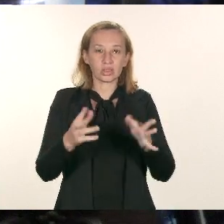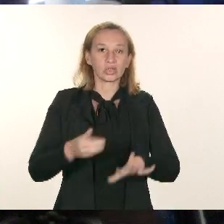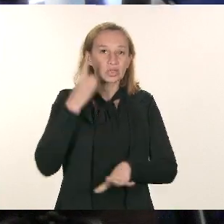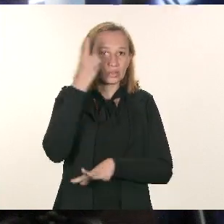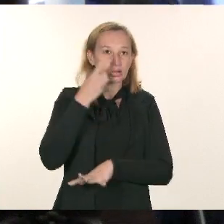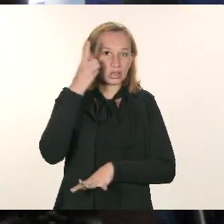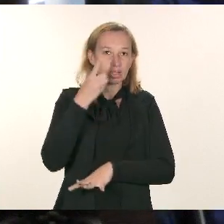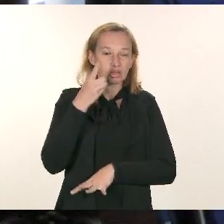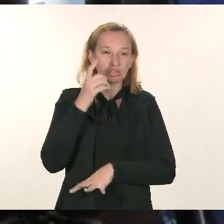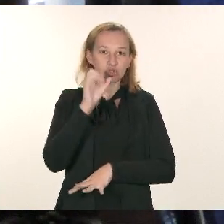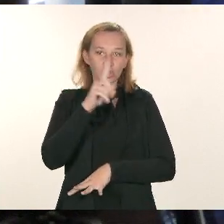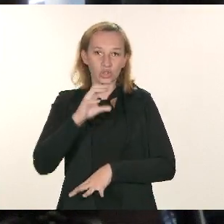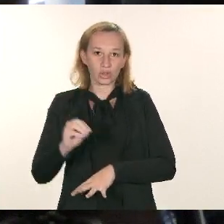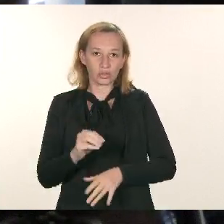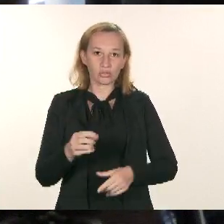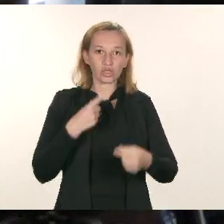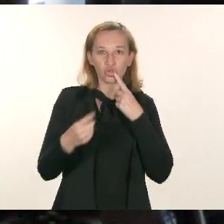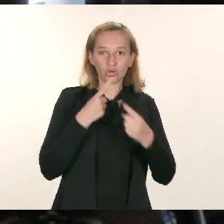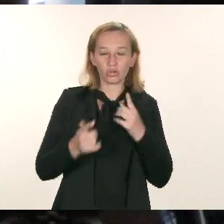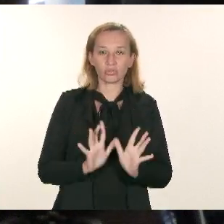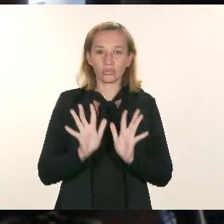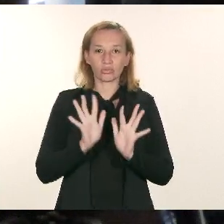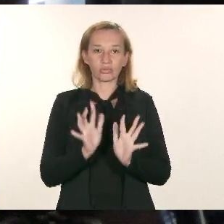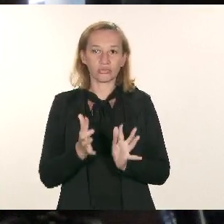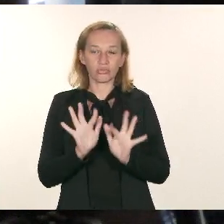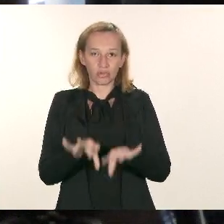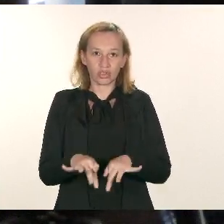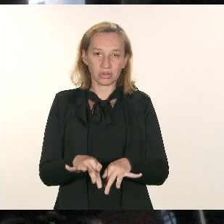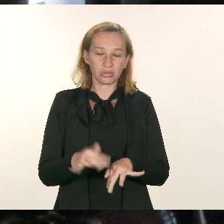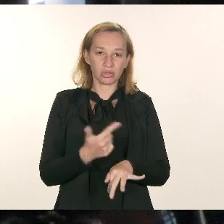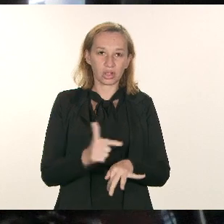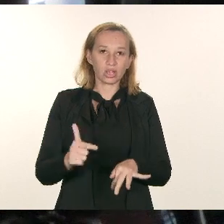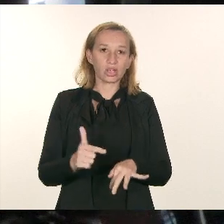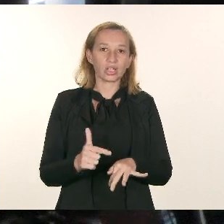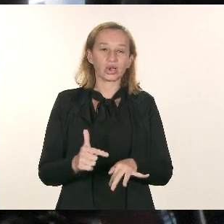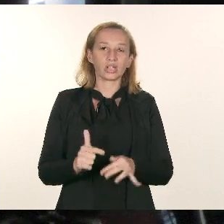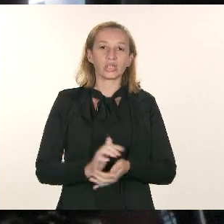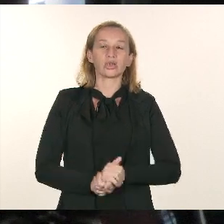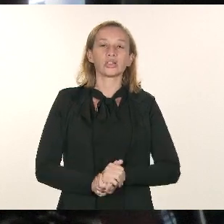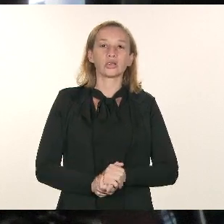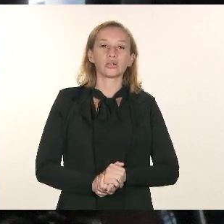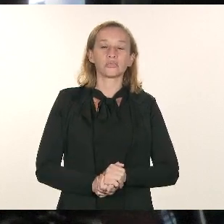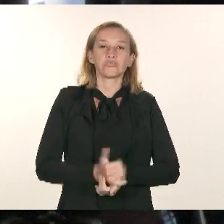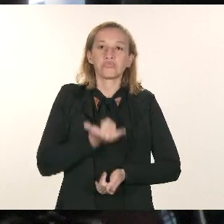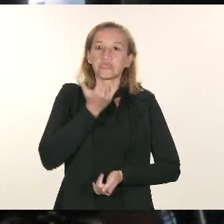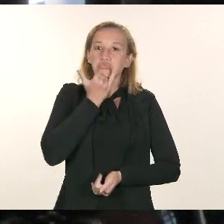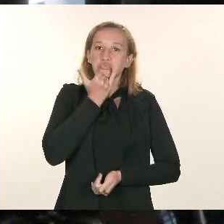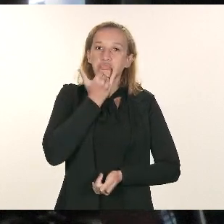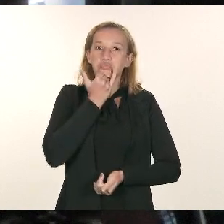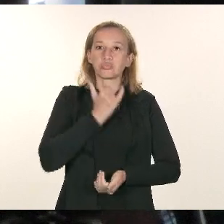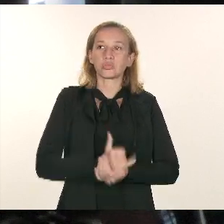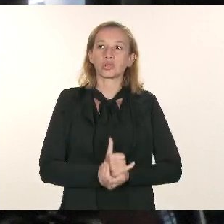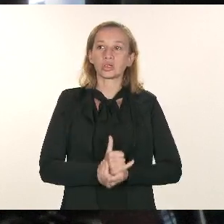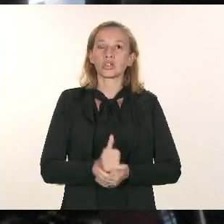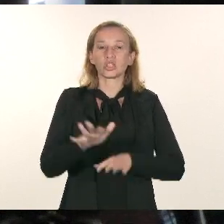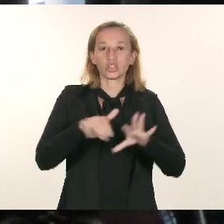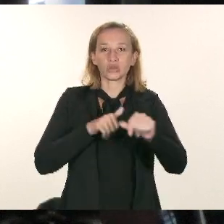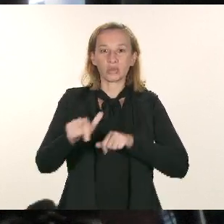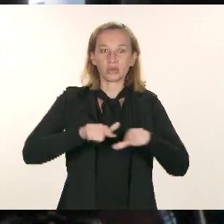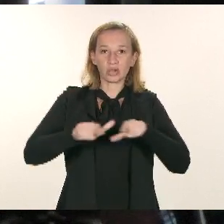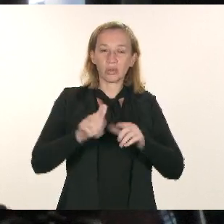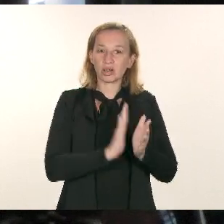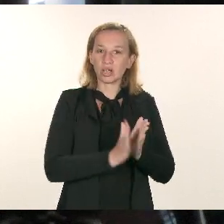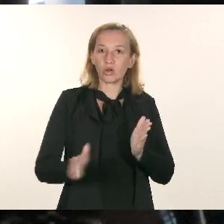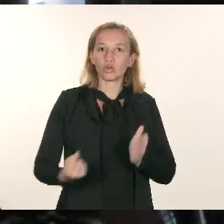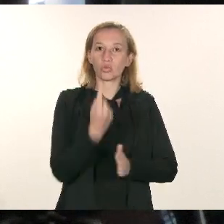Dionísio Lins. Em discussão, não havendo que queira discutir, encerrada a discussão. Em votação, parecer, perdão. O presidente chama os trabalhos à ordem,